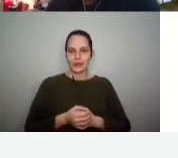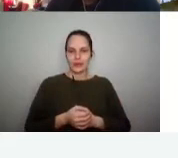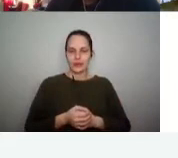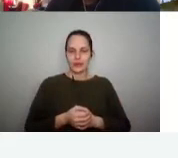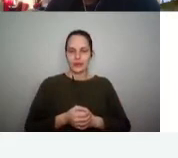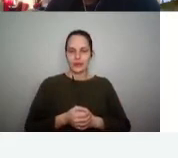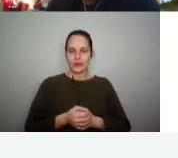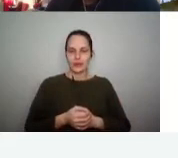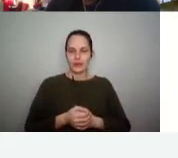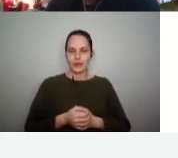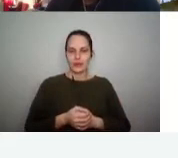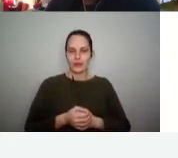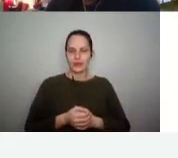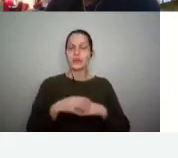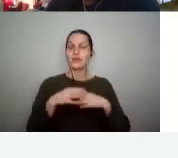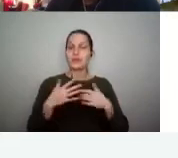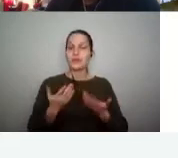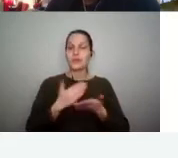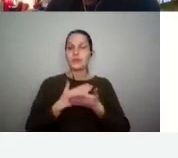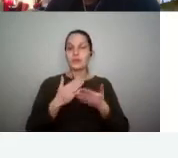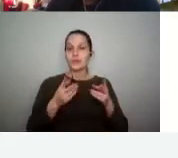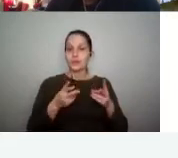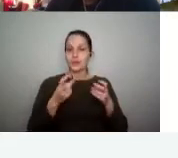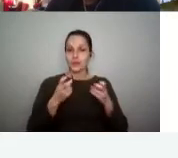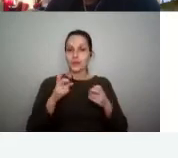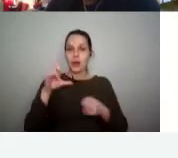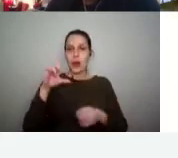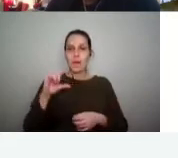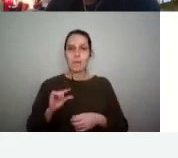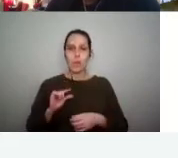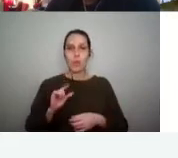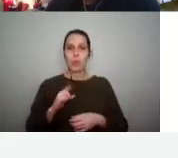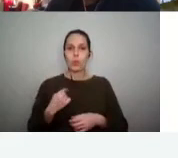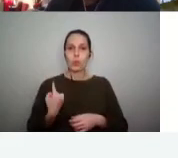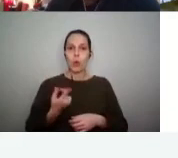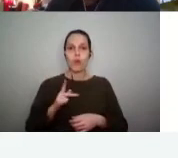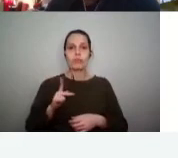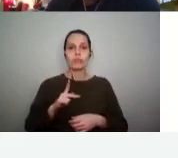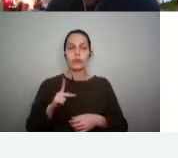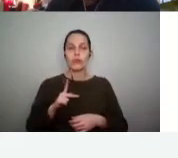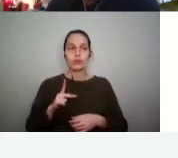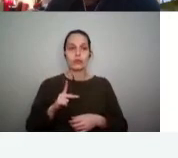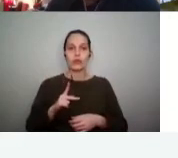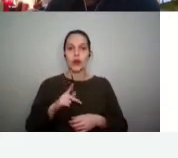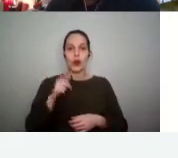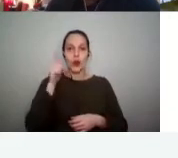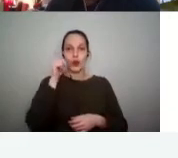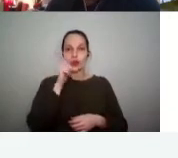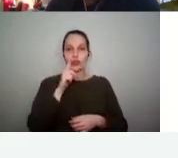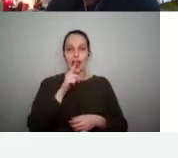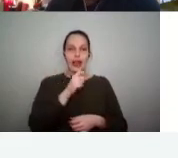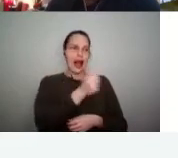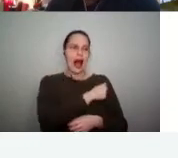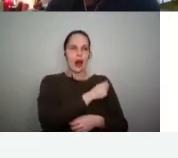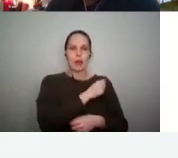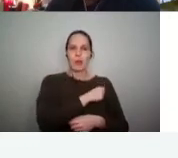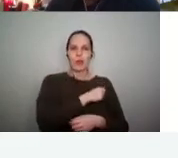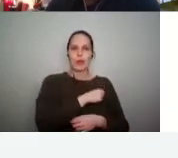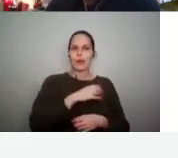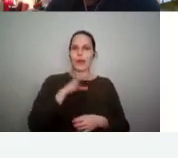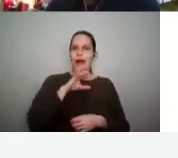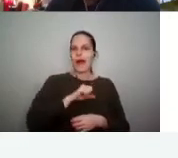E aí, então, a gente vai se dando conta que poucos de nós, professores, agradaremos todos os alunos, né? E seremos sempre compreendidos nas